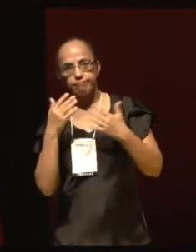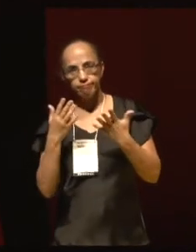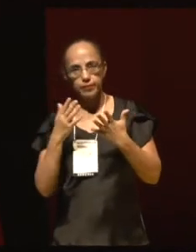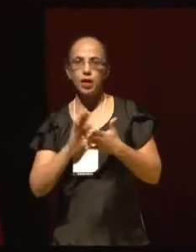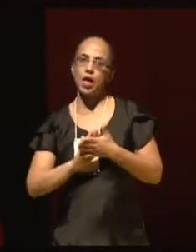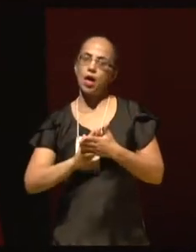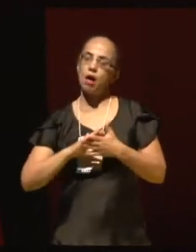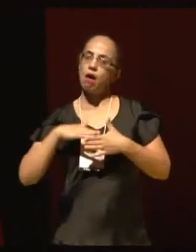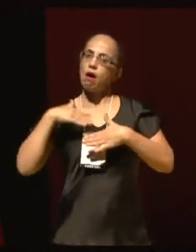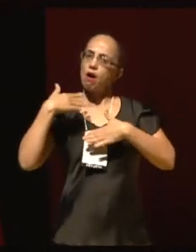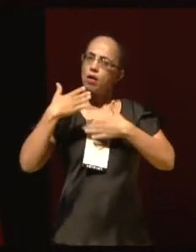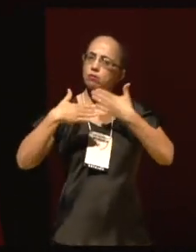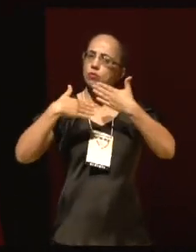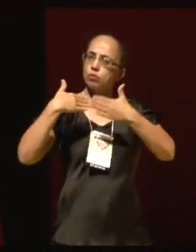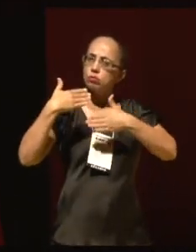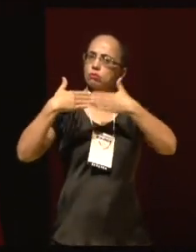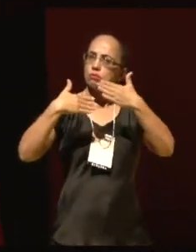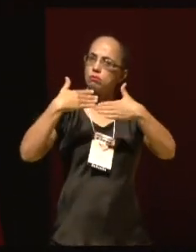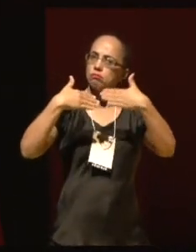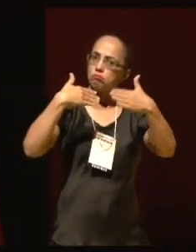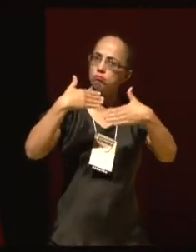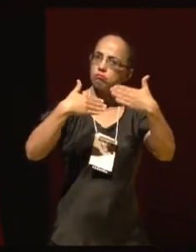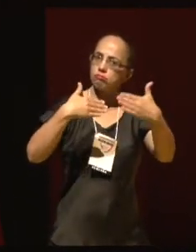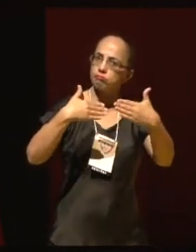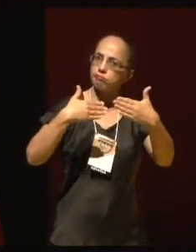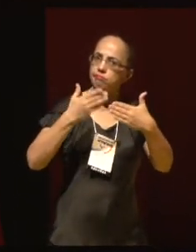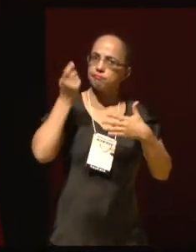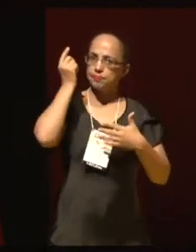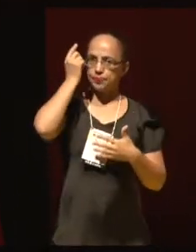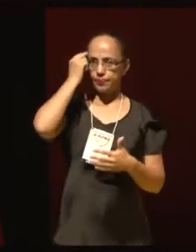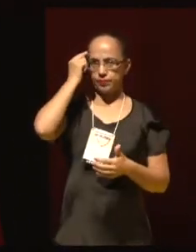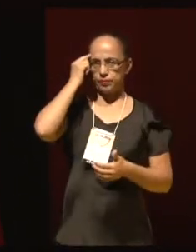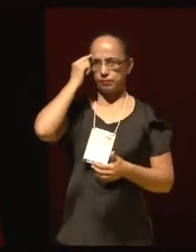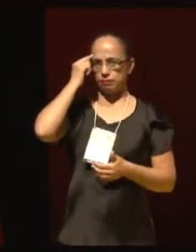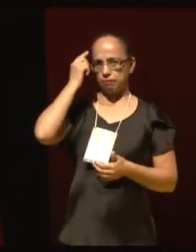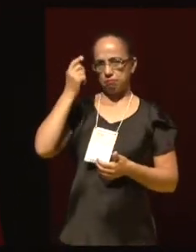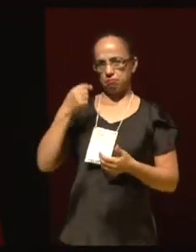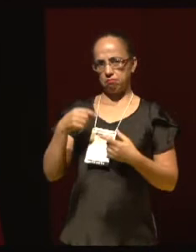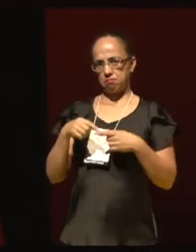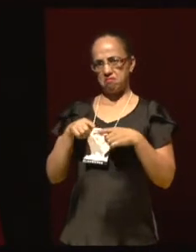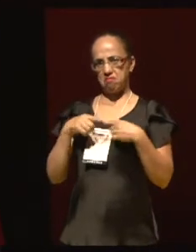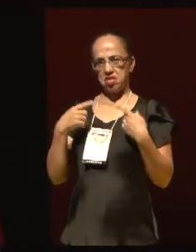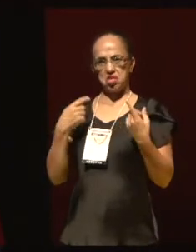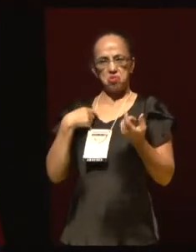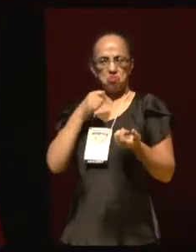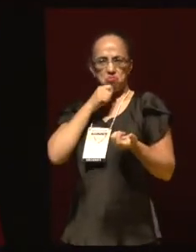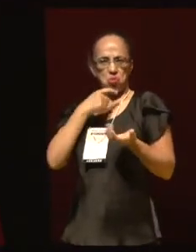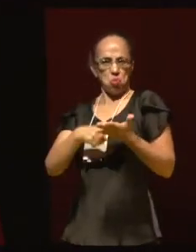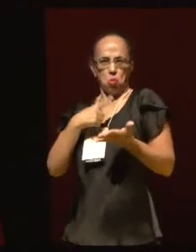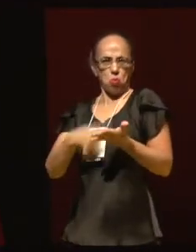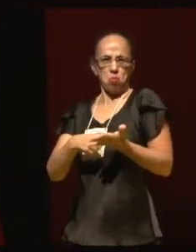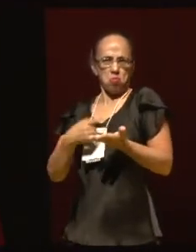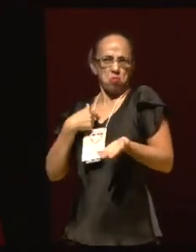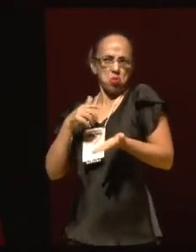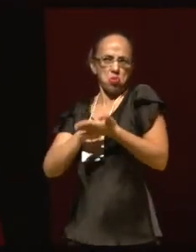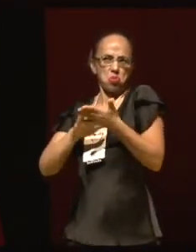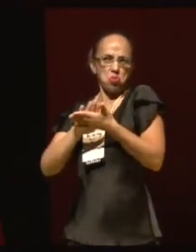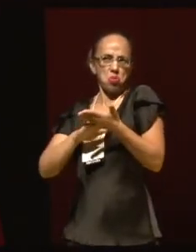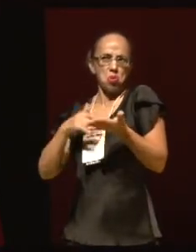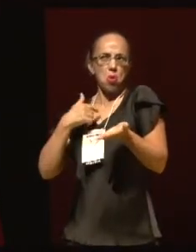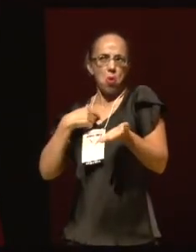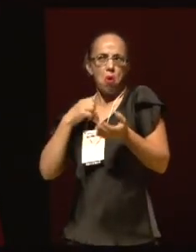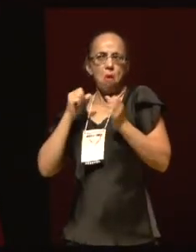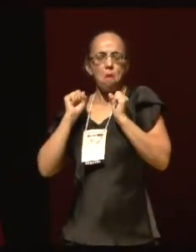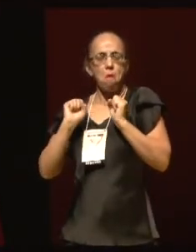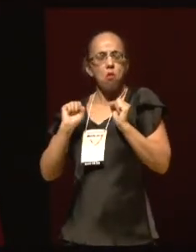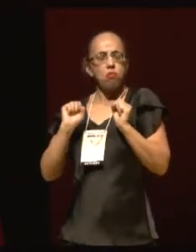Depois de um tempo, pensa, mas eu não tenho compromisso com nada. Eu posso sair a correr